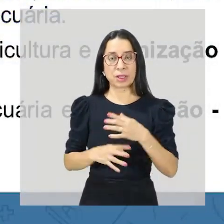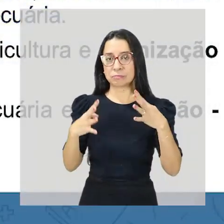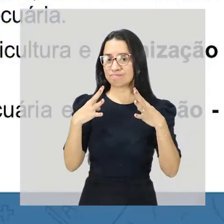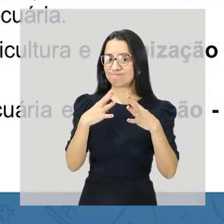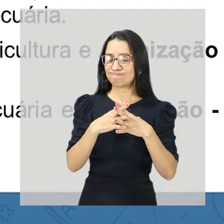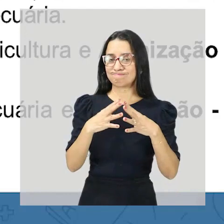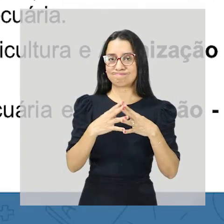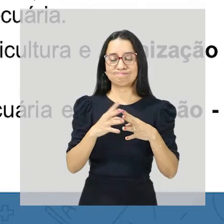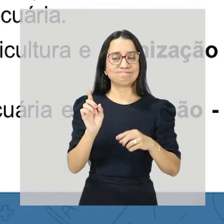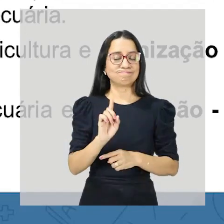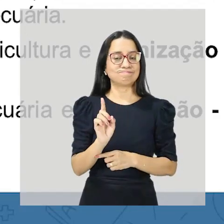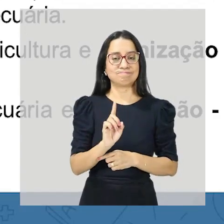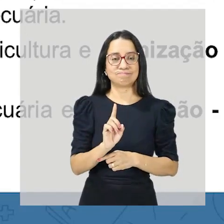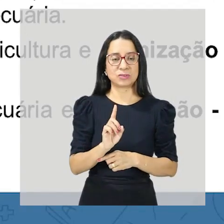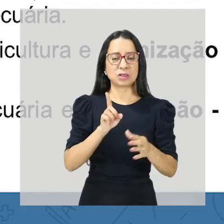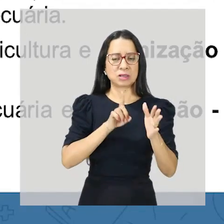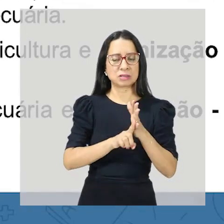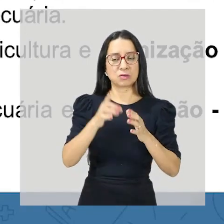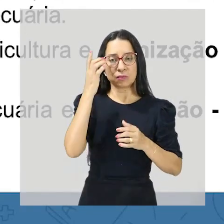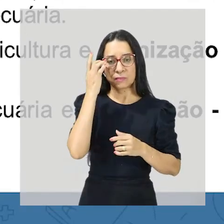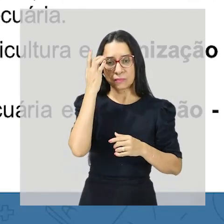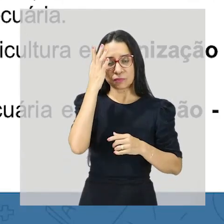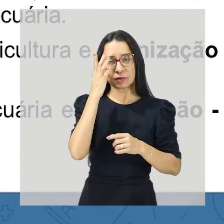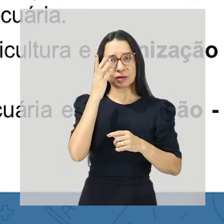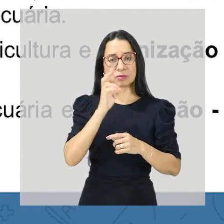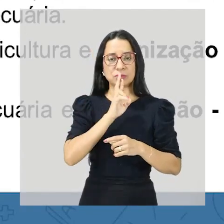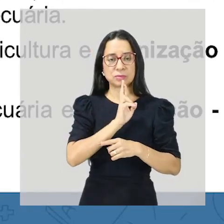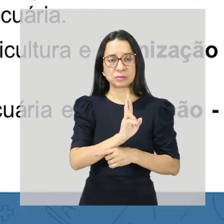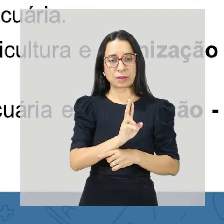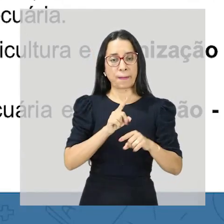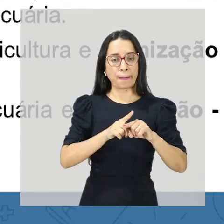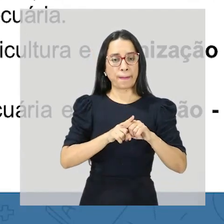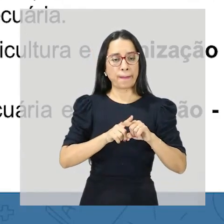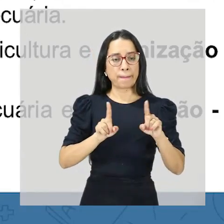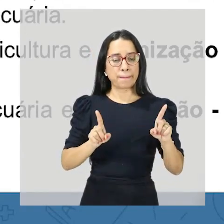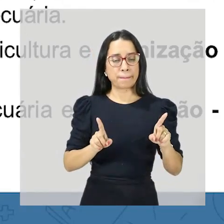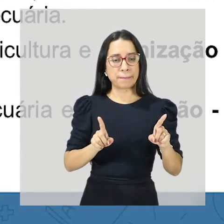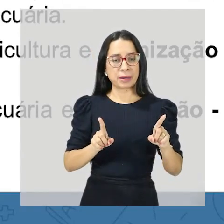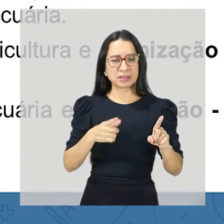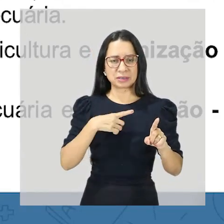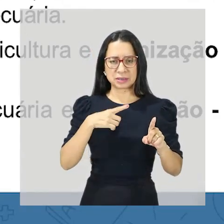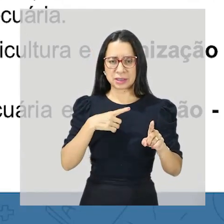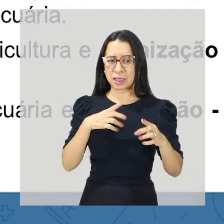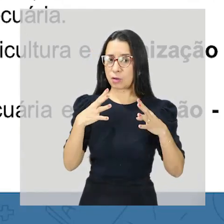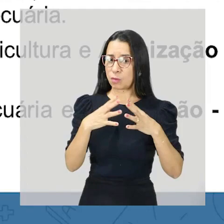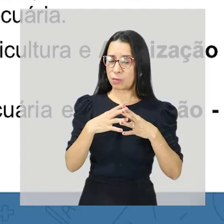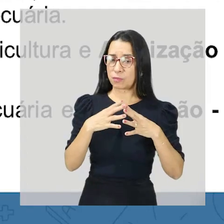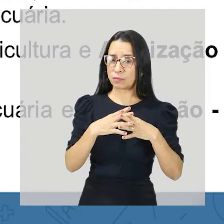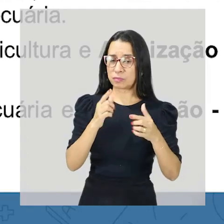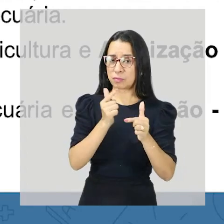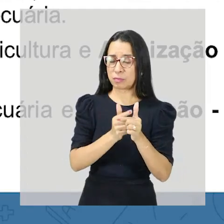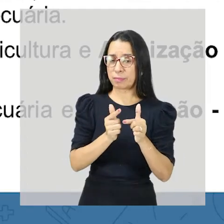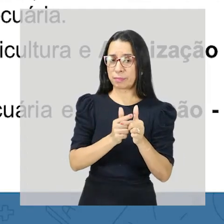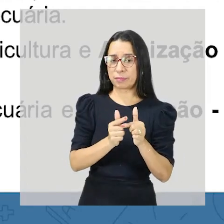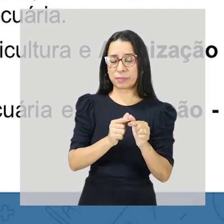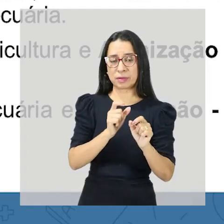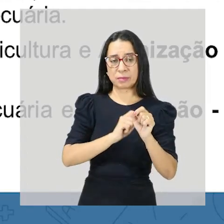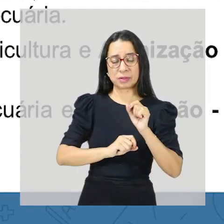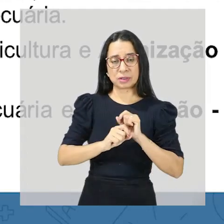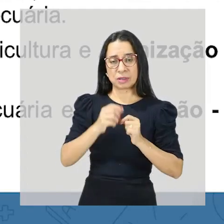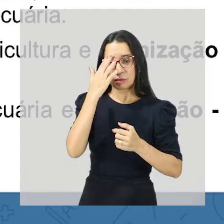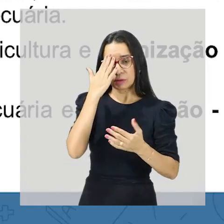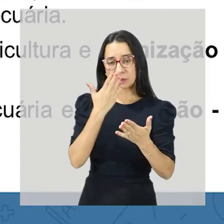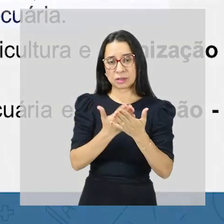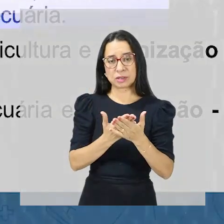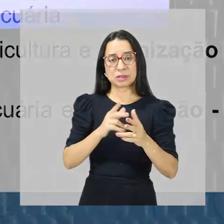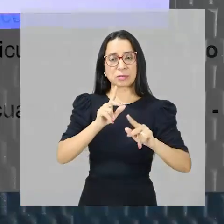confunda. Essa questão é bem fácil de responder, mas ela gera uma confusãozinha, por quê? Porque nós temos numa crença popular